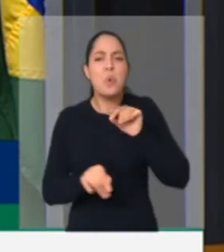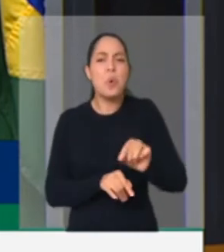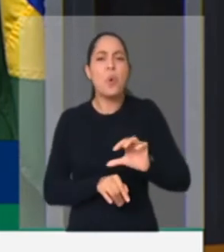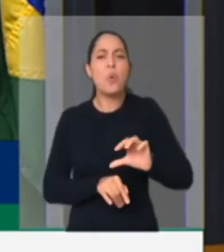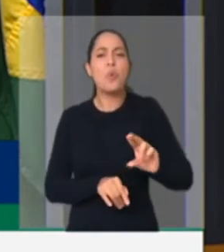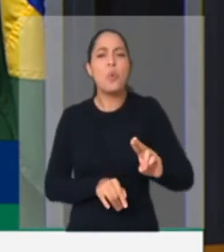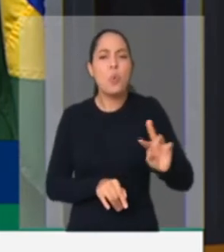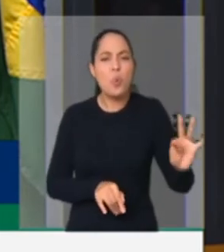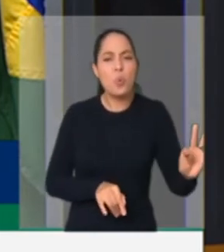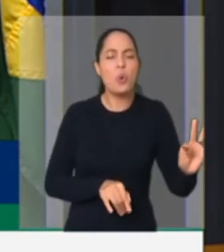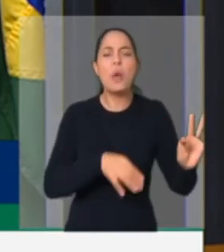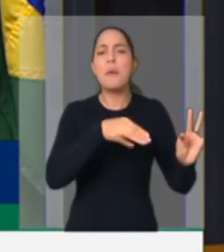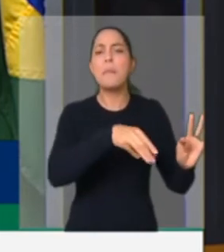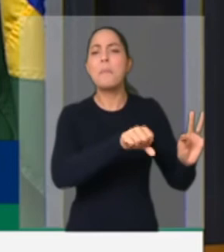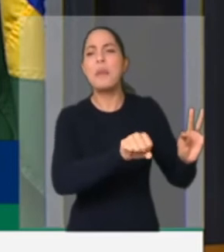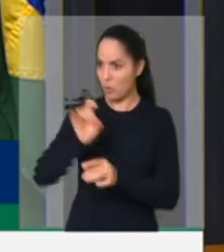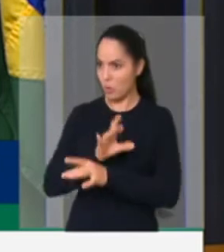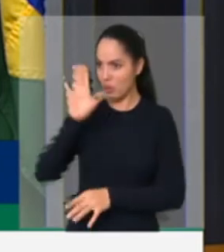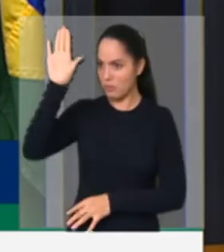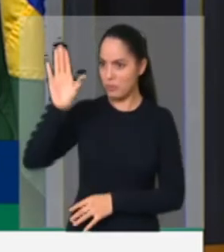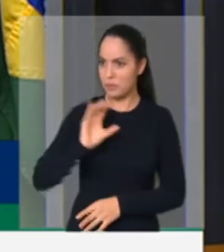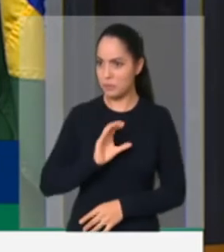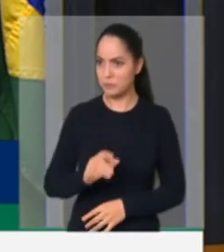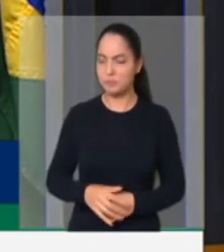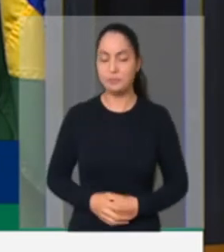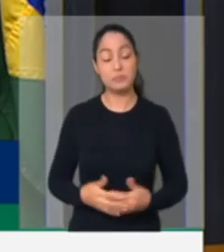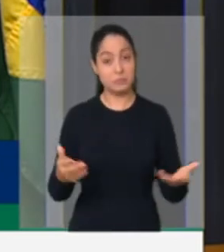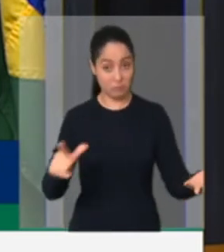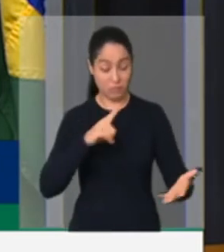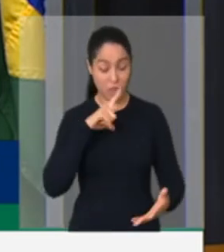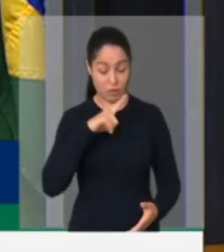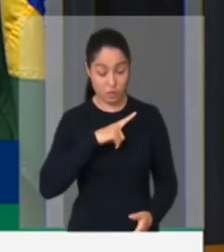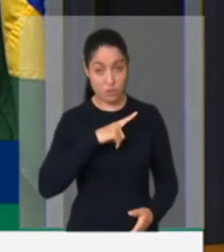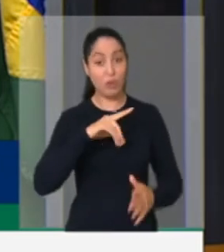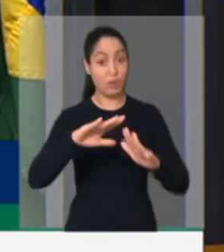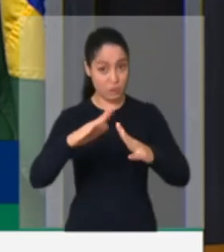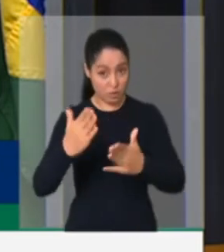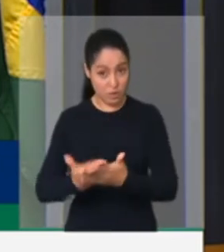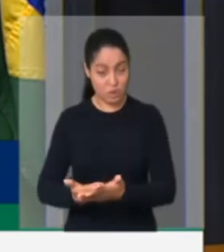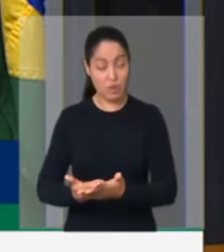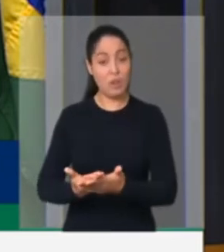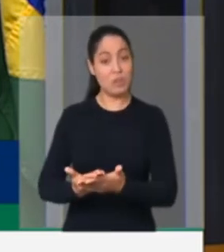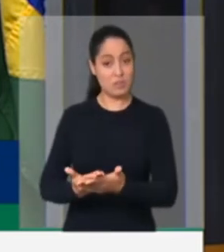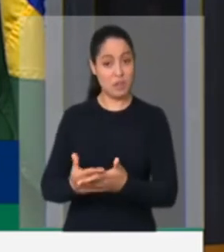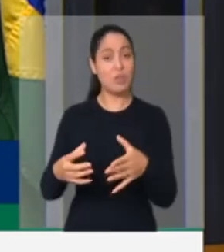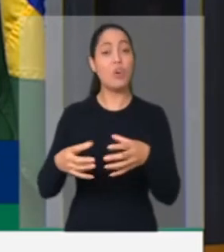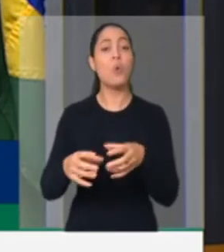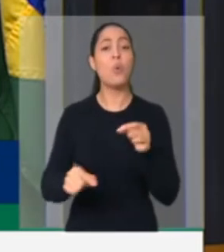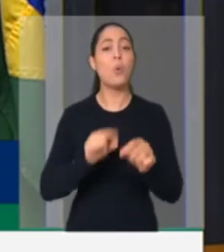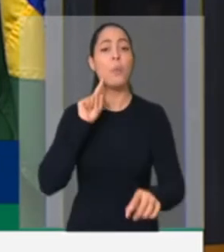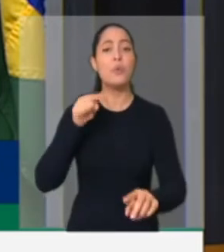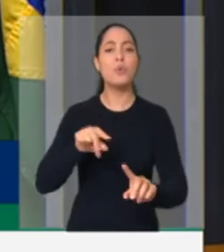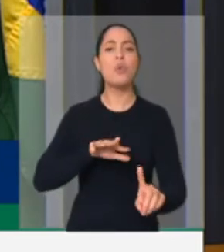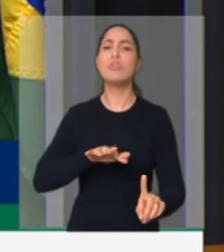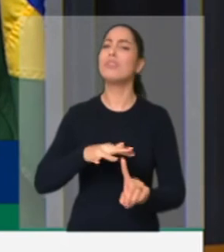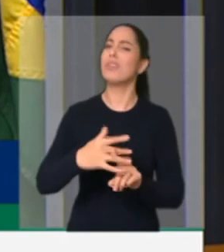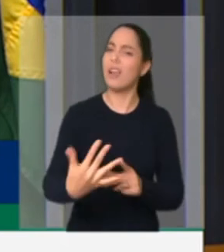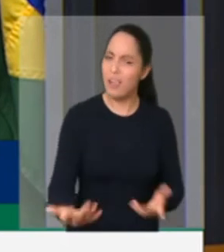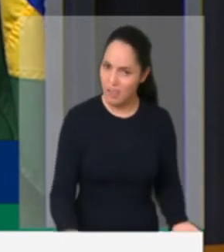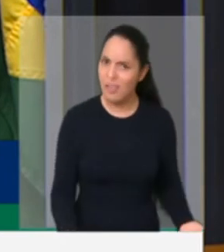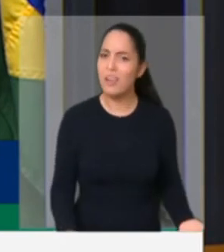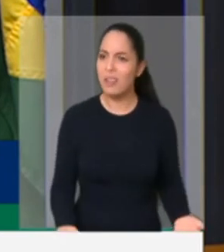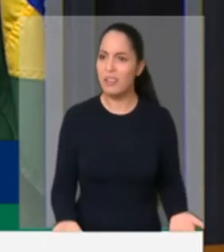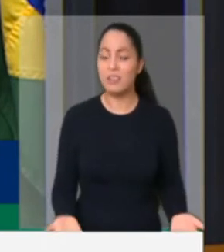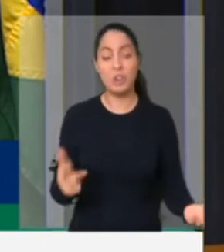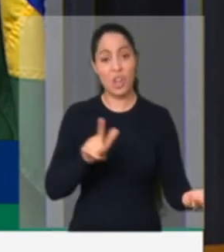SP MST a entidades estudantis diversos socialista obviamente com muito